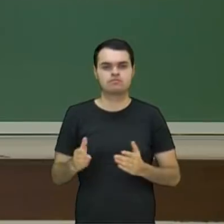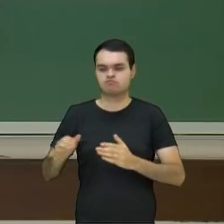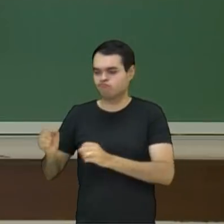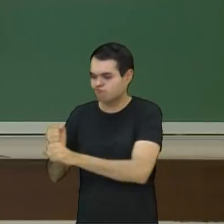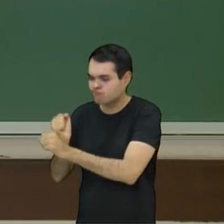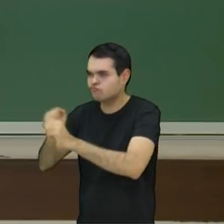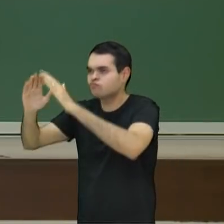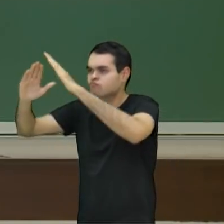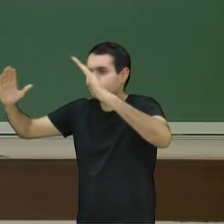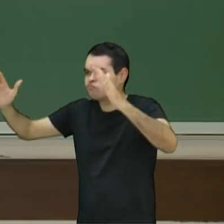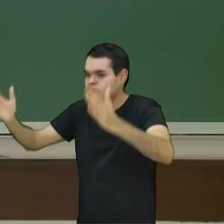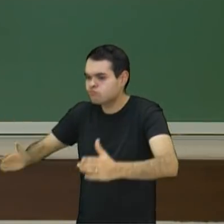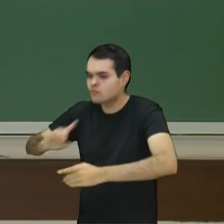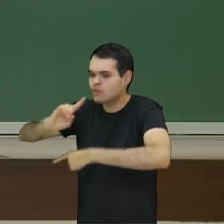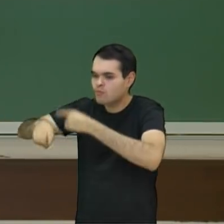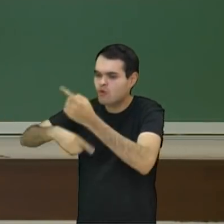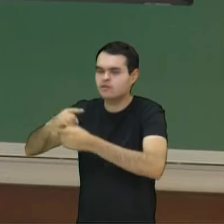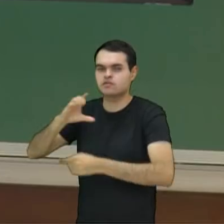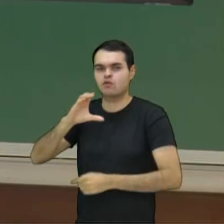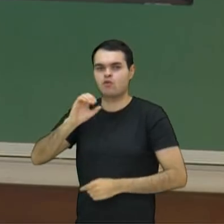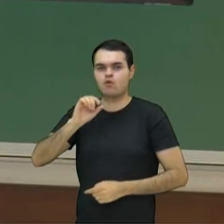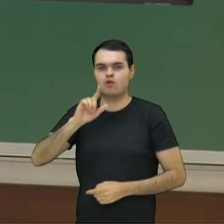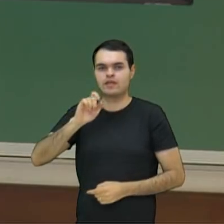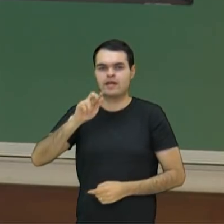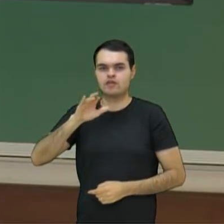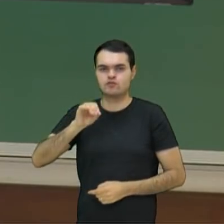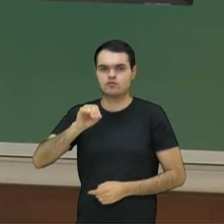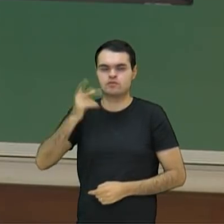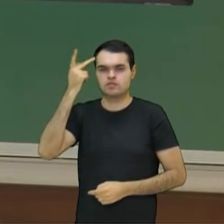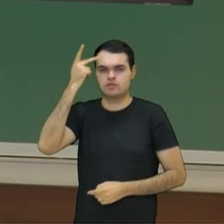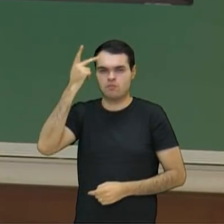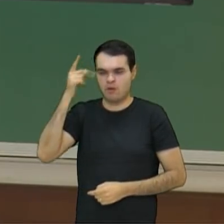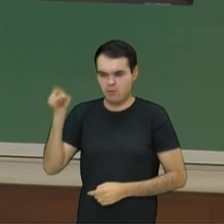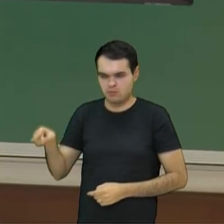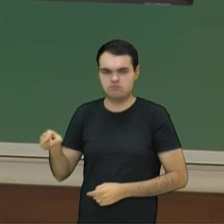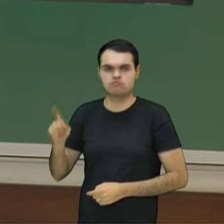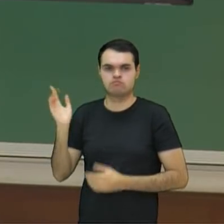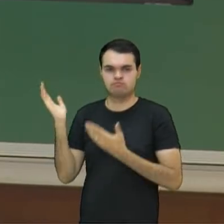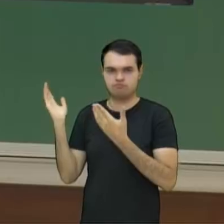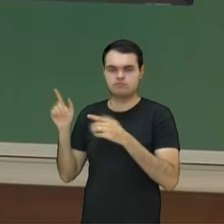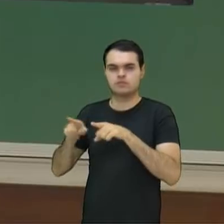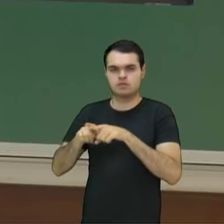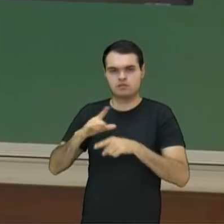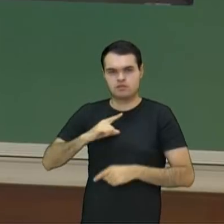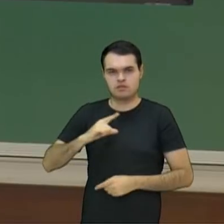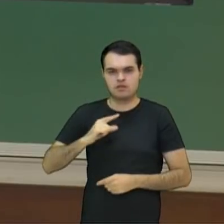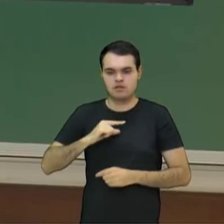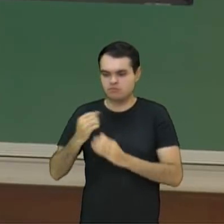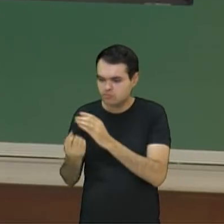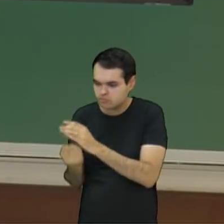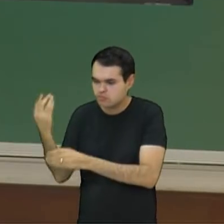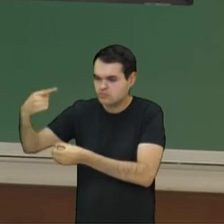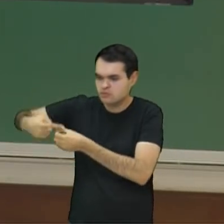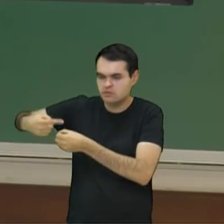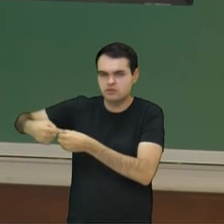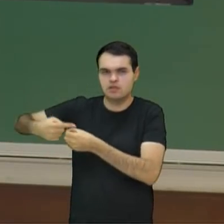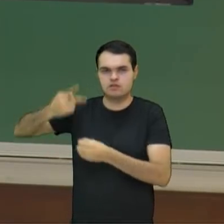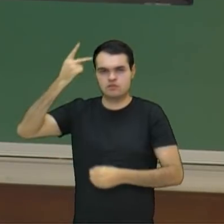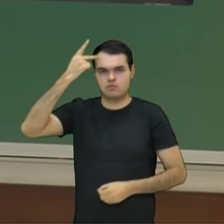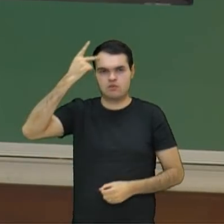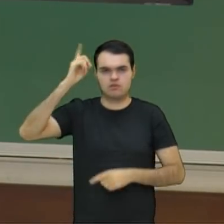que depois vai se tornar o Colégio de São Paulo, né? Origem da cidade de São Paulo. E avançar